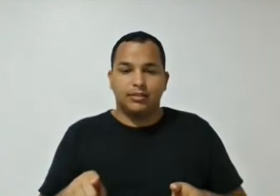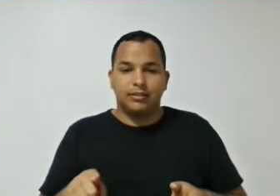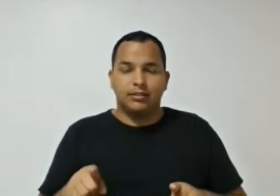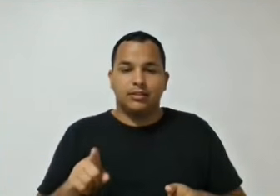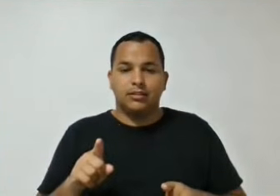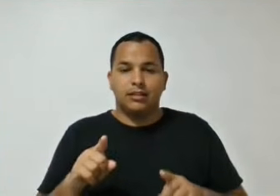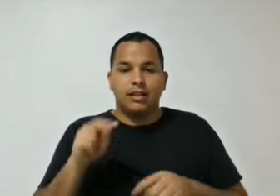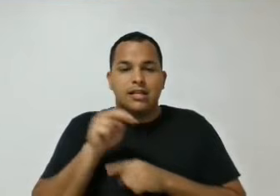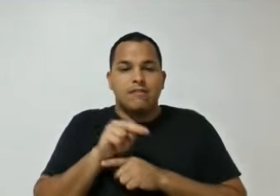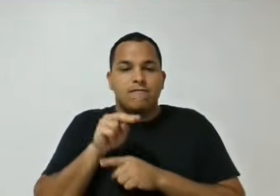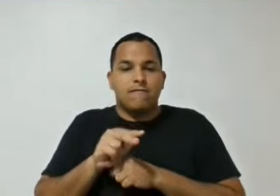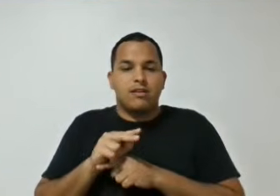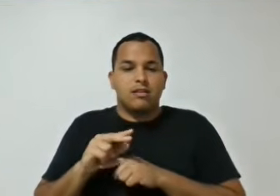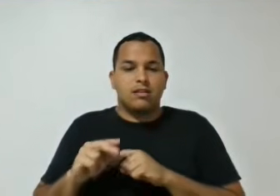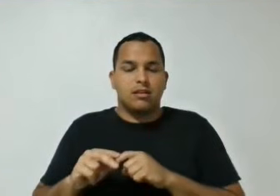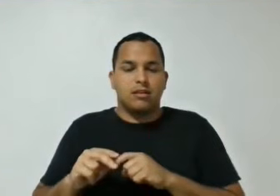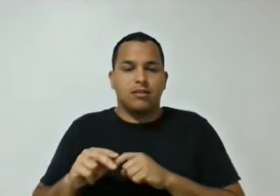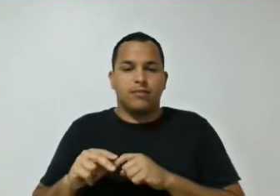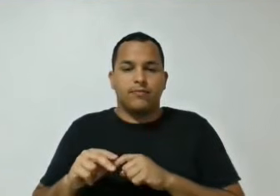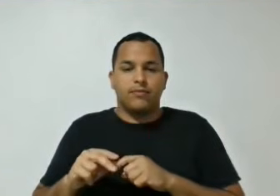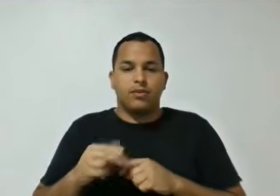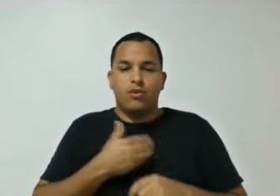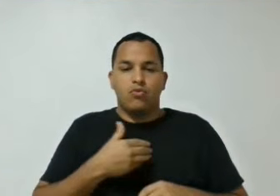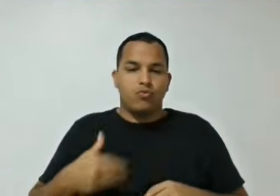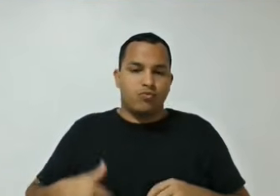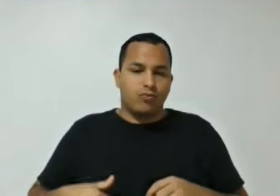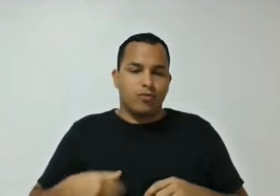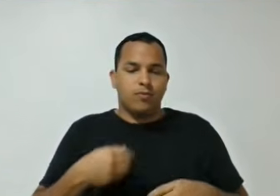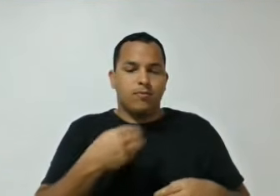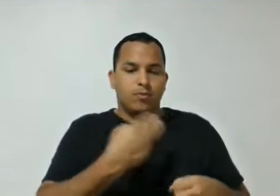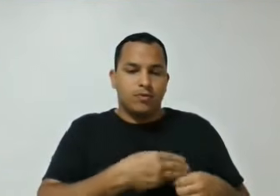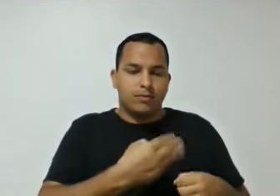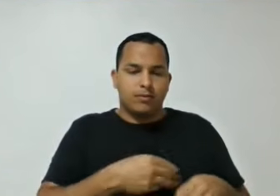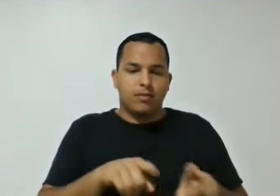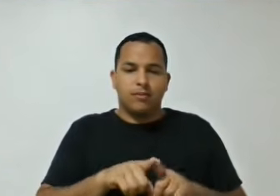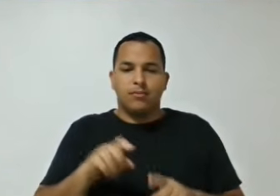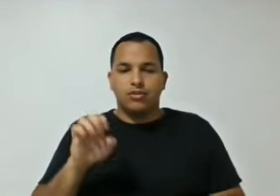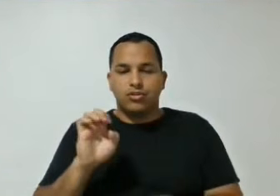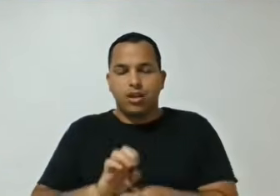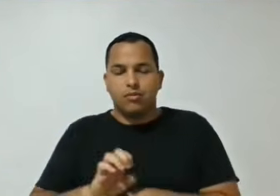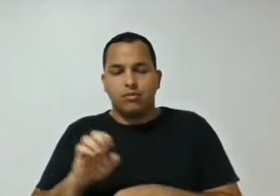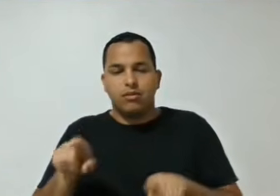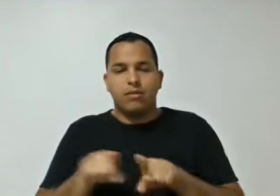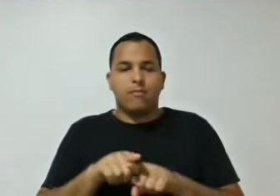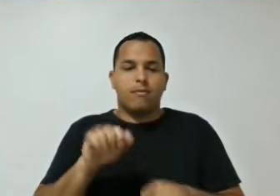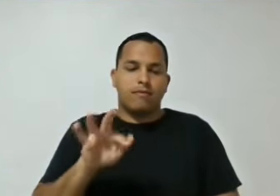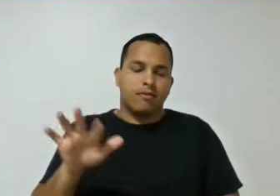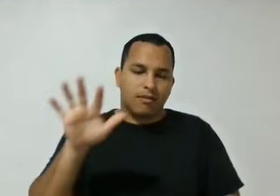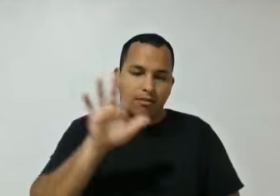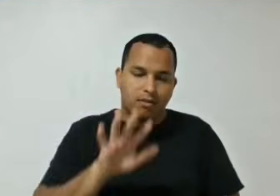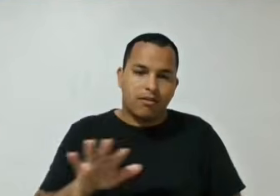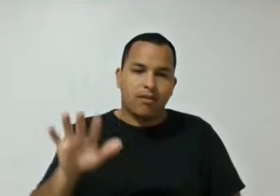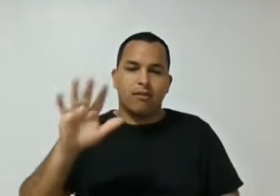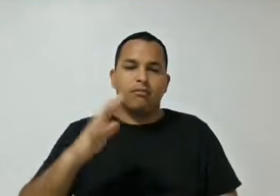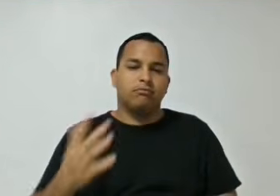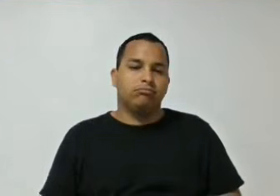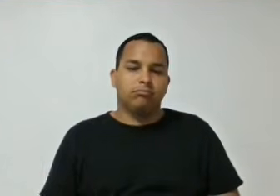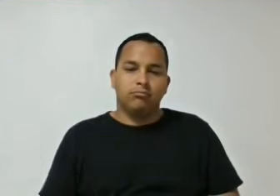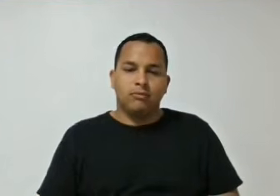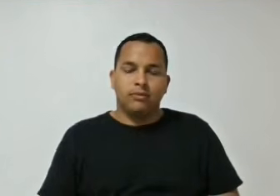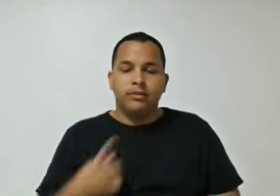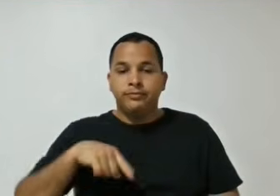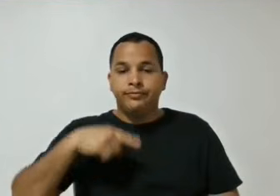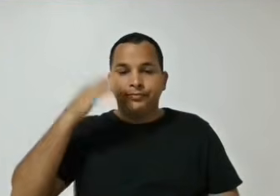defesas junto ao governo municipal, estadual, federal. A gente tem que entender também que a